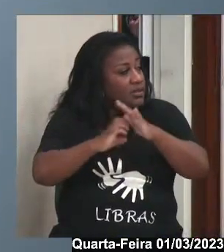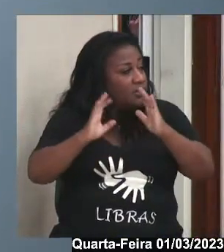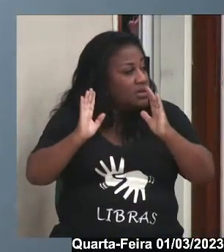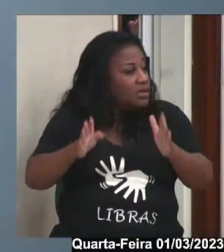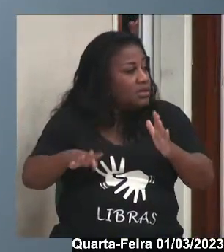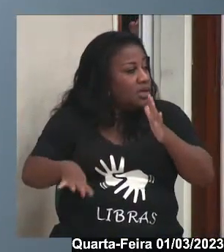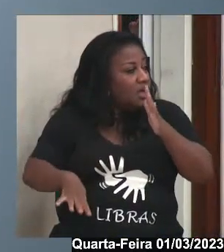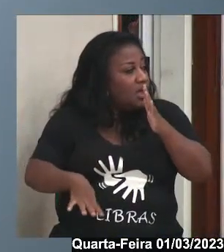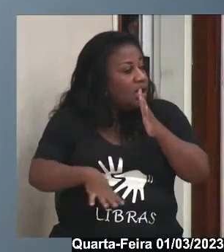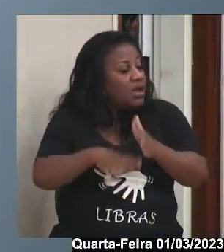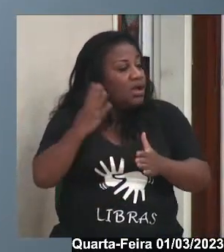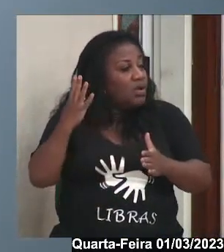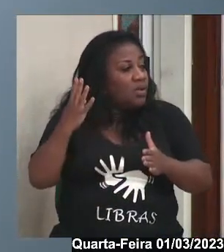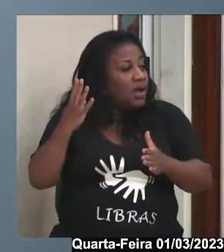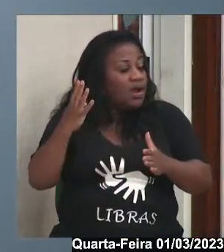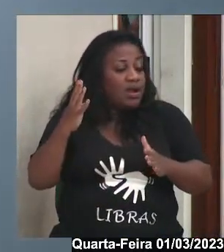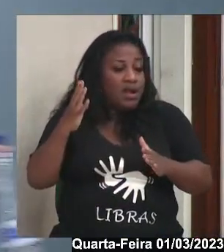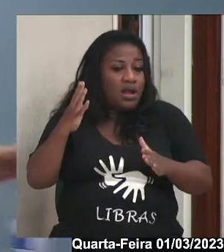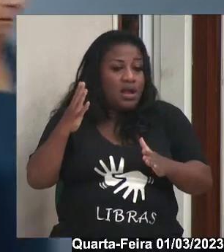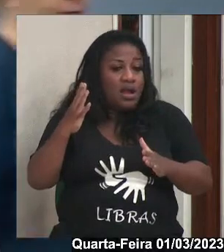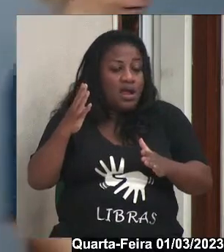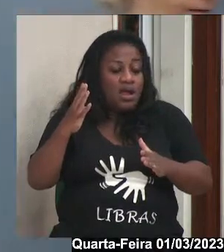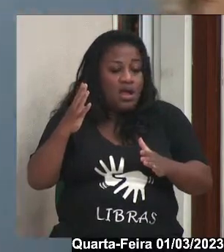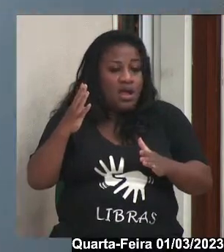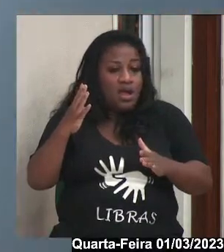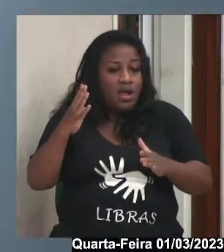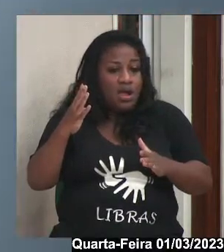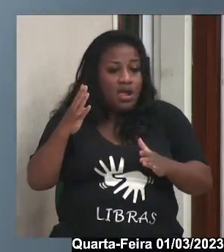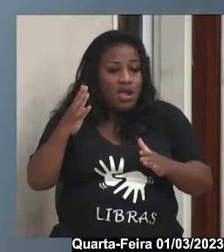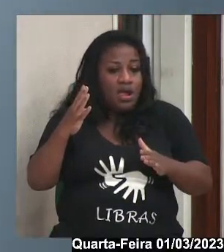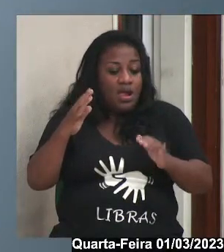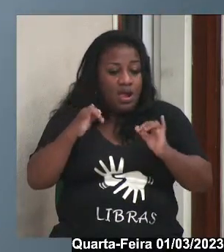no município. E aí, senhores, eu preciso fazer uma metáfora aqui.